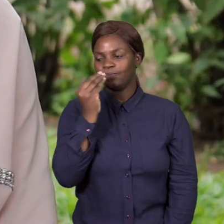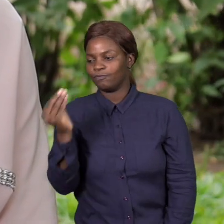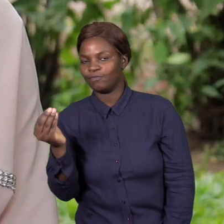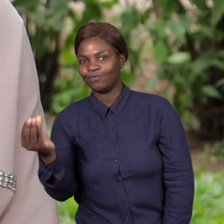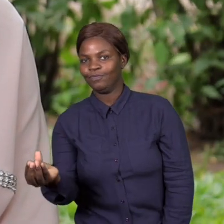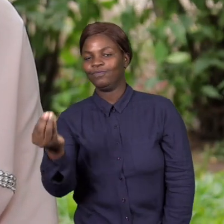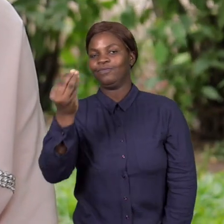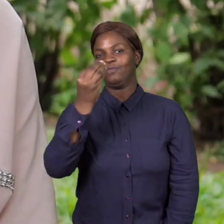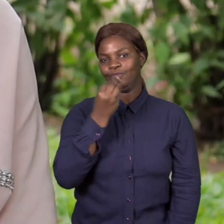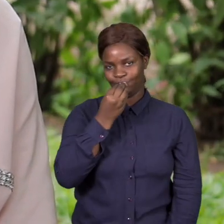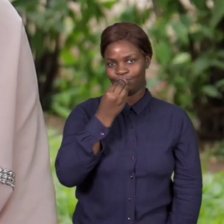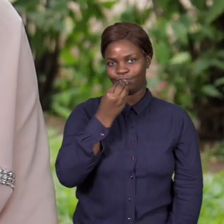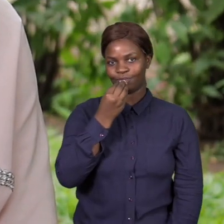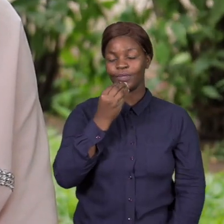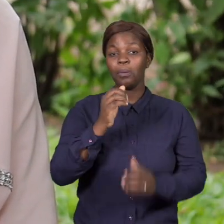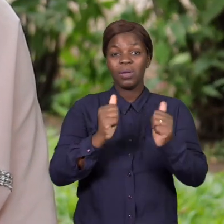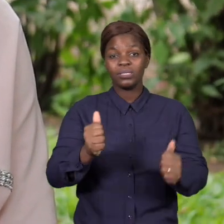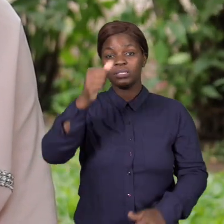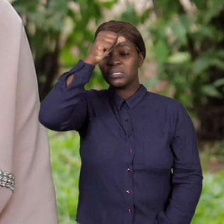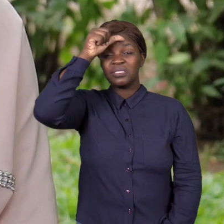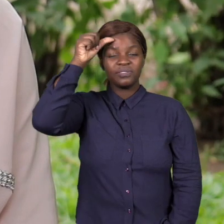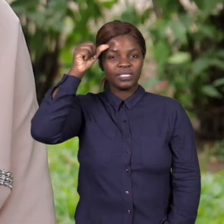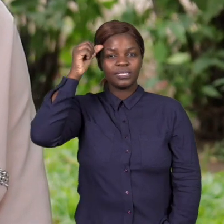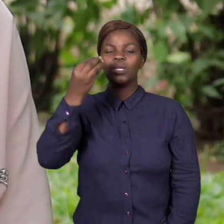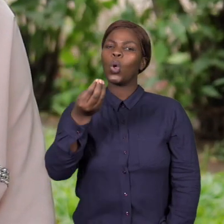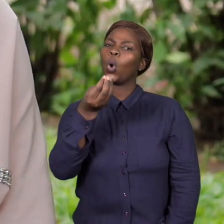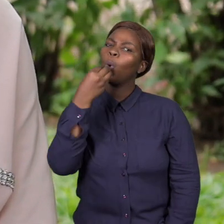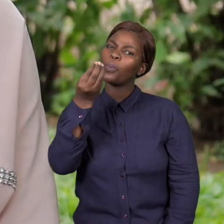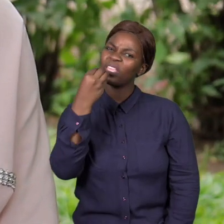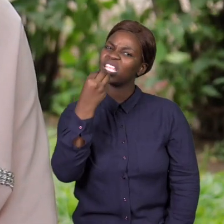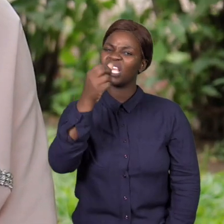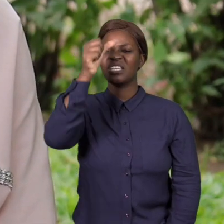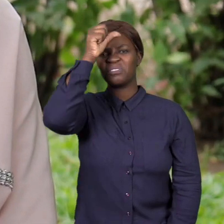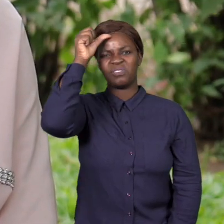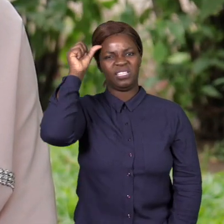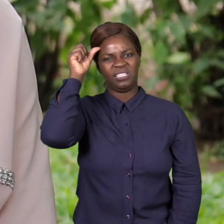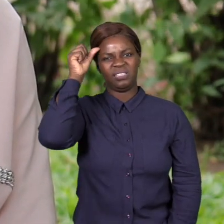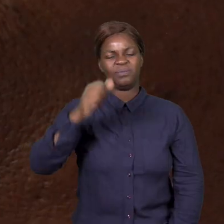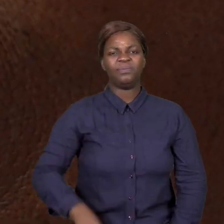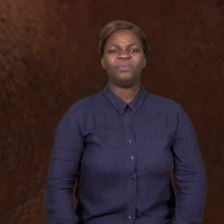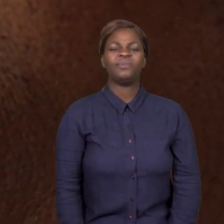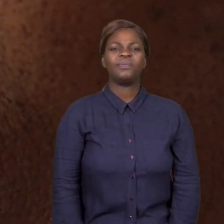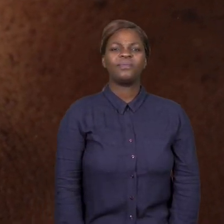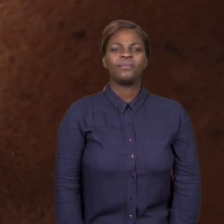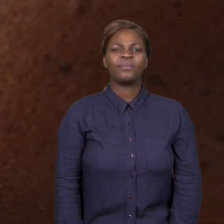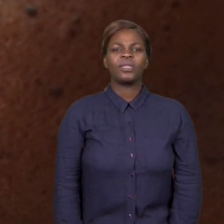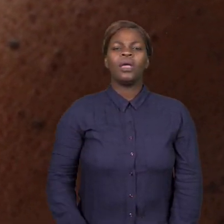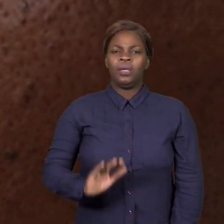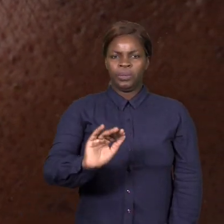certo ponto, eu coloquei há uns 15 anos, daqui de